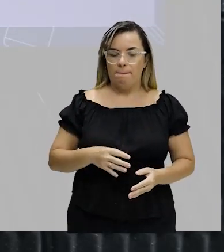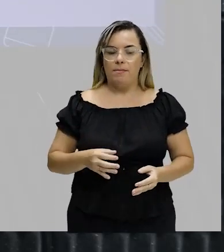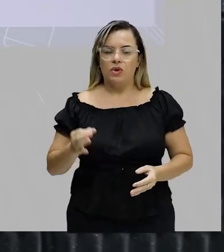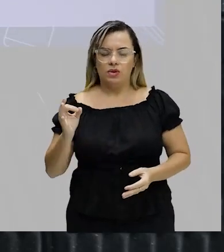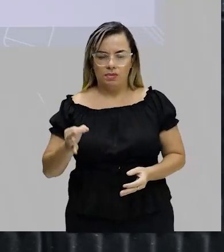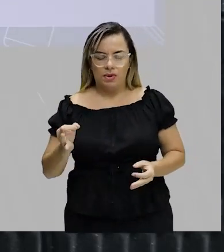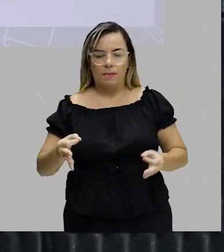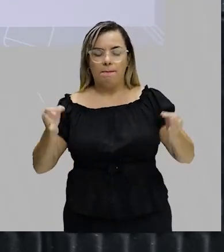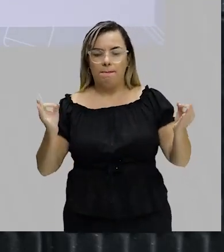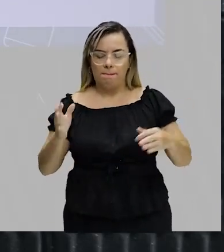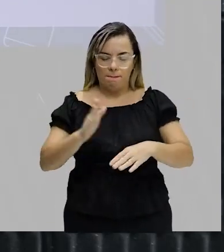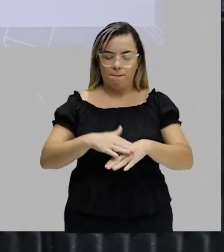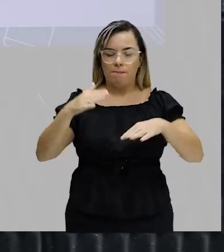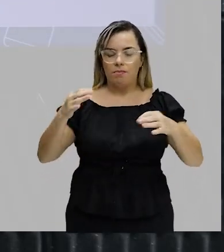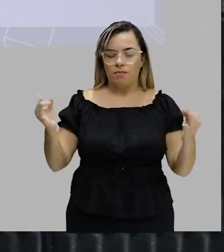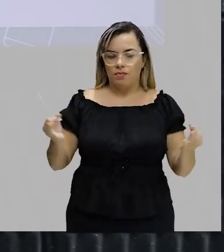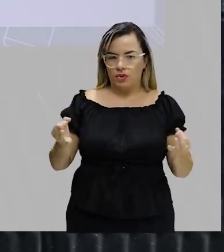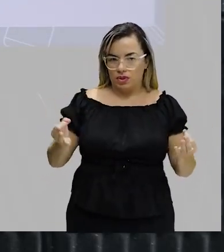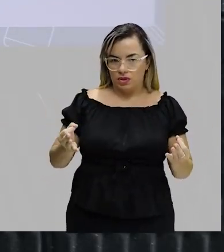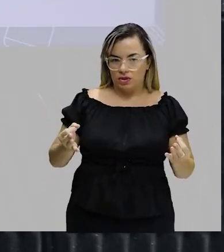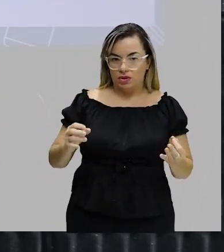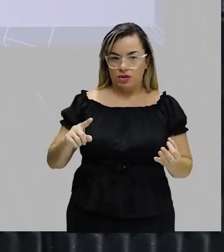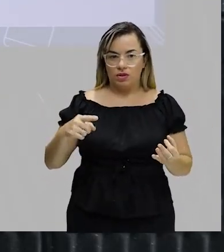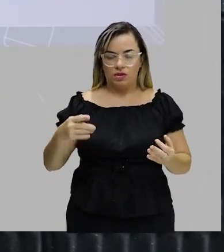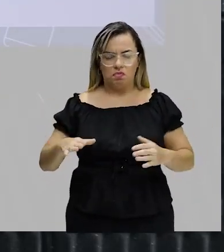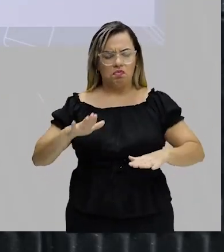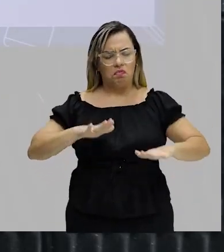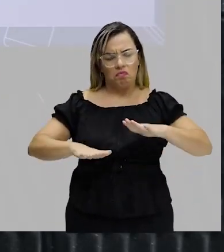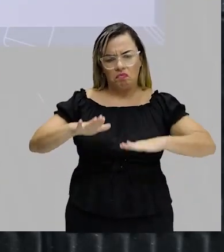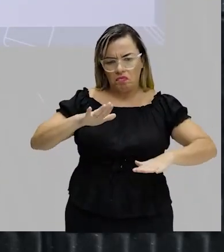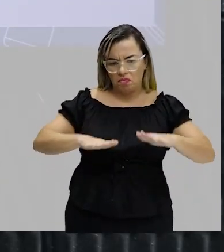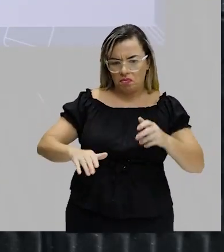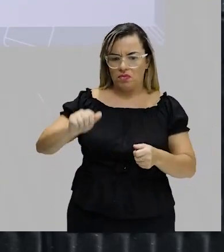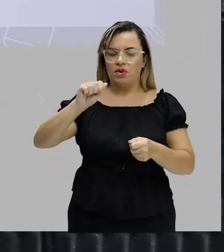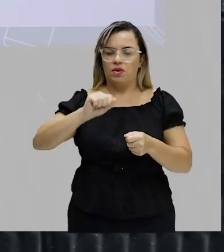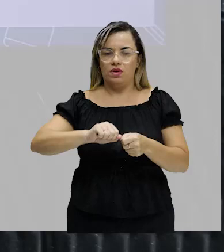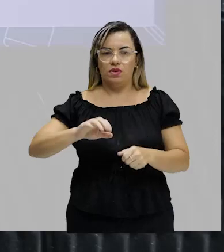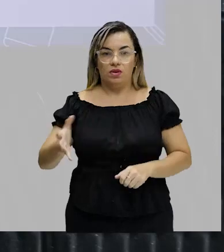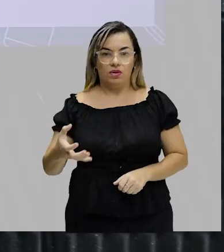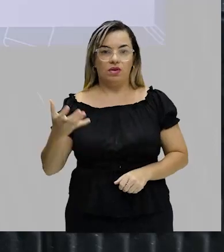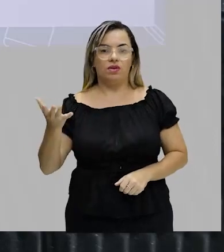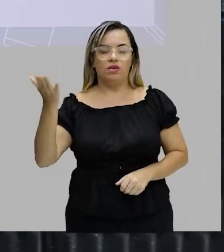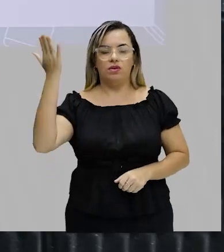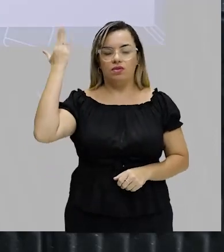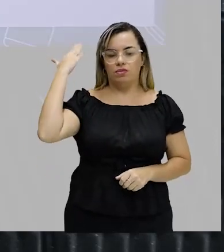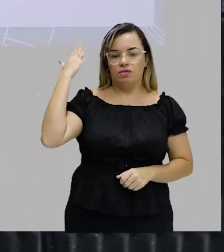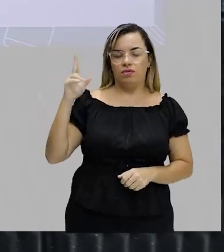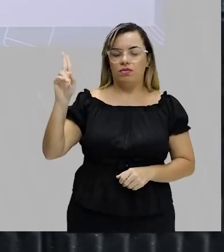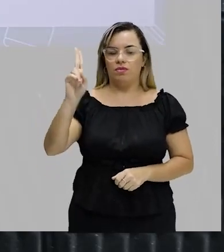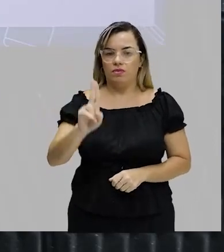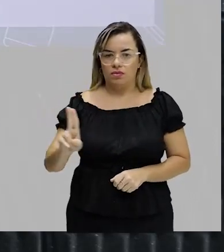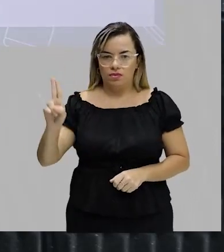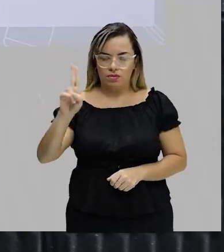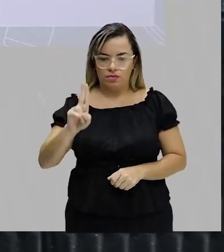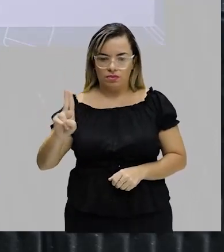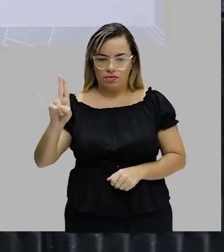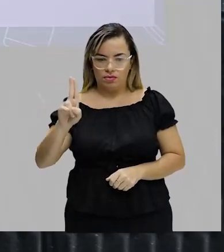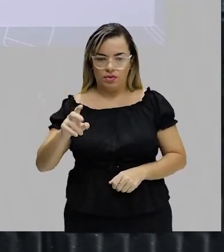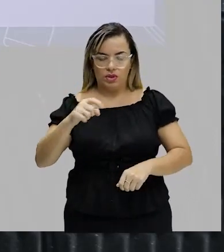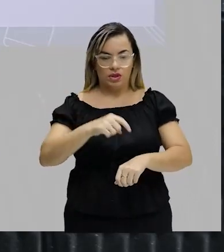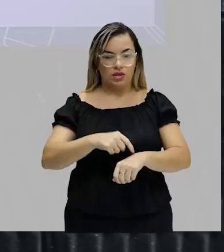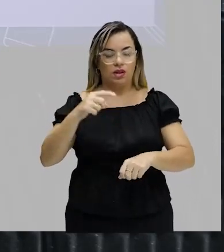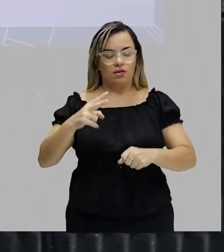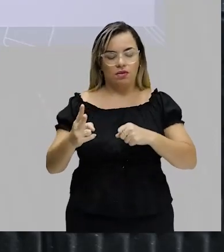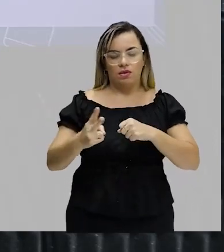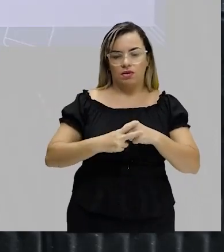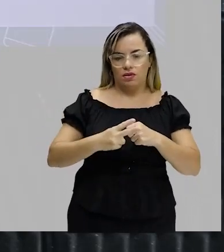O que isso representa? Que dependendo da ação que acontece no passado, você usa um tipo de tempo